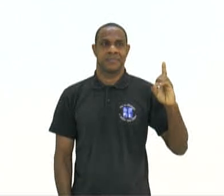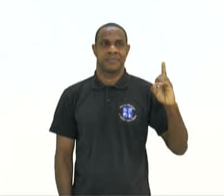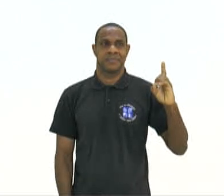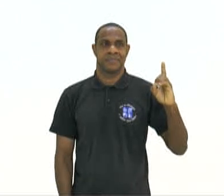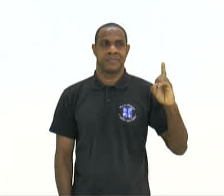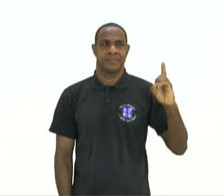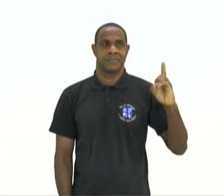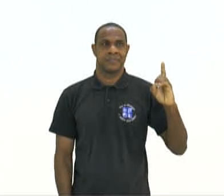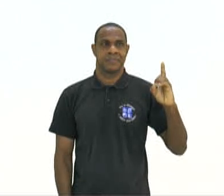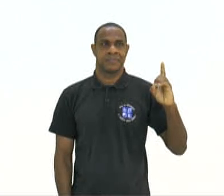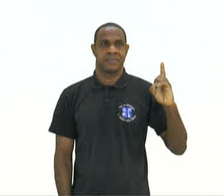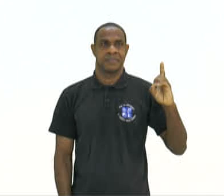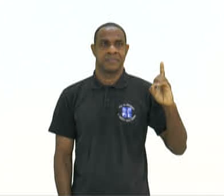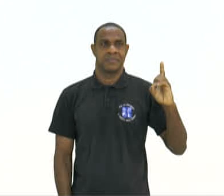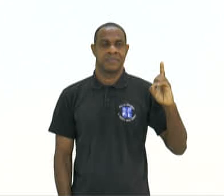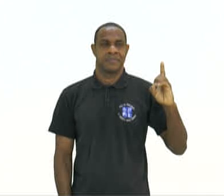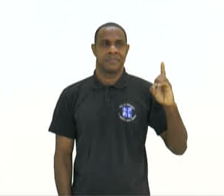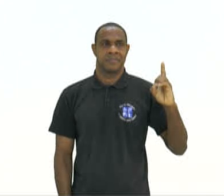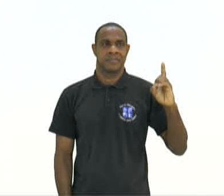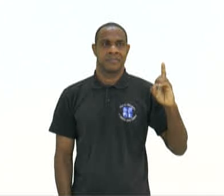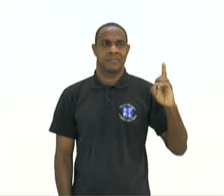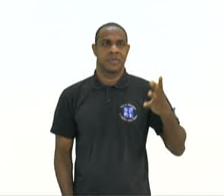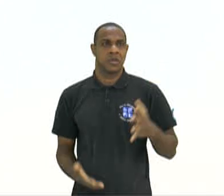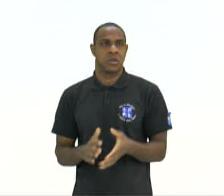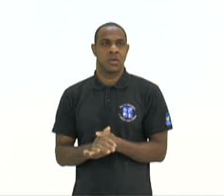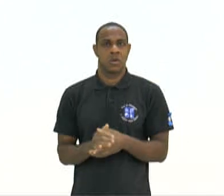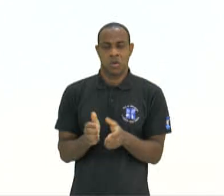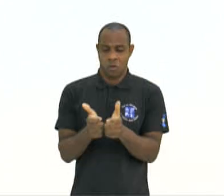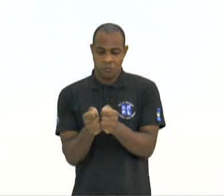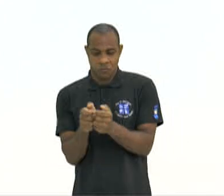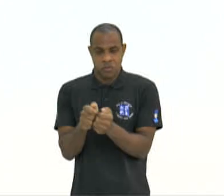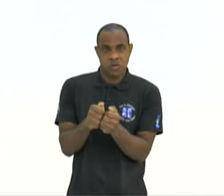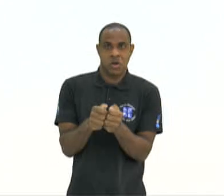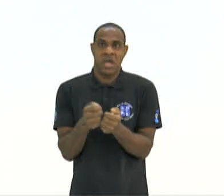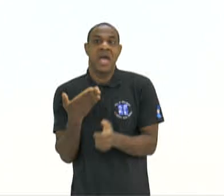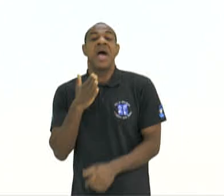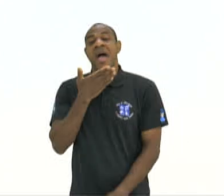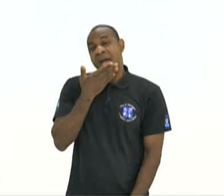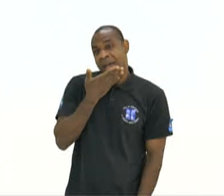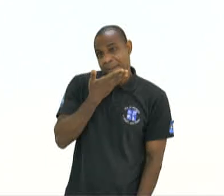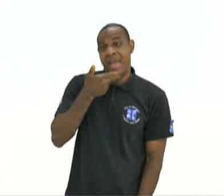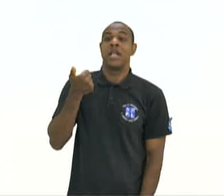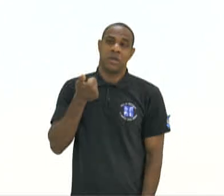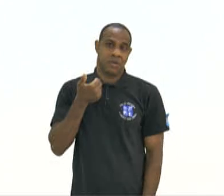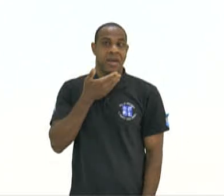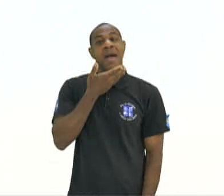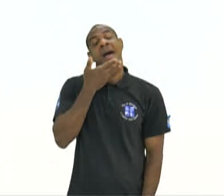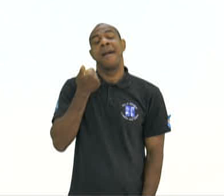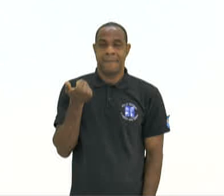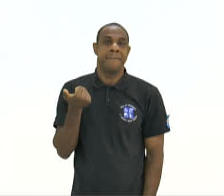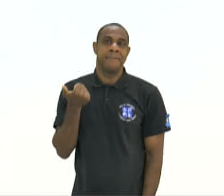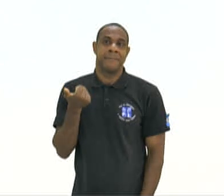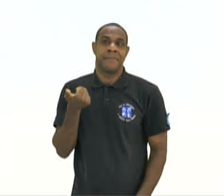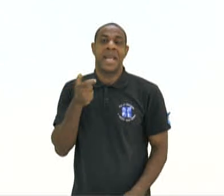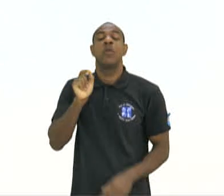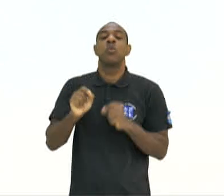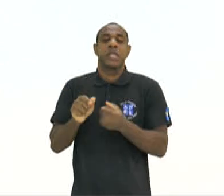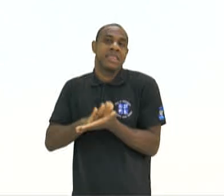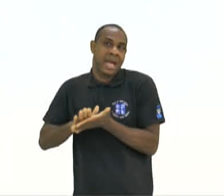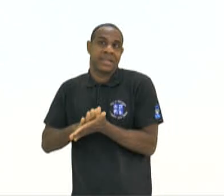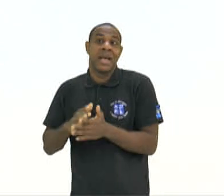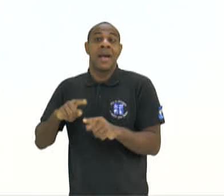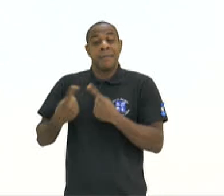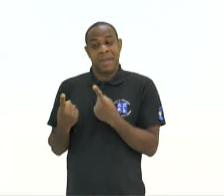as the real sport. Os videogames são melhores do que nada, mas não se compara aos esportes reais,